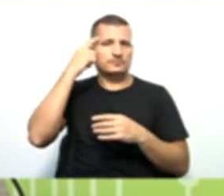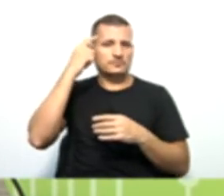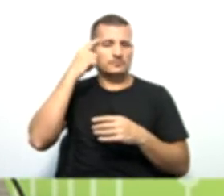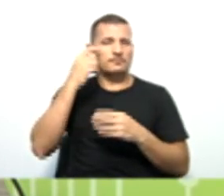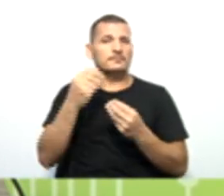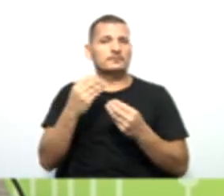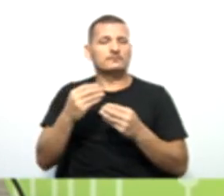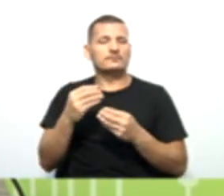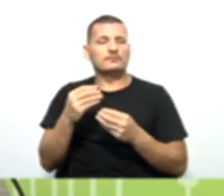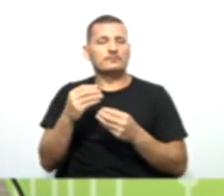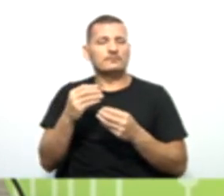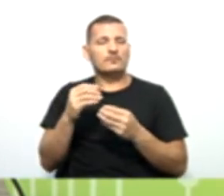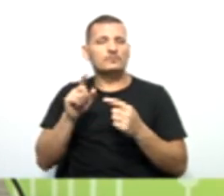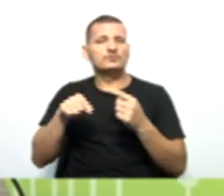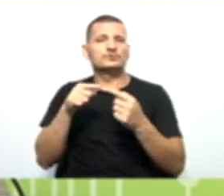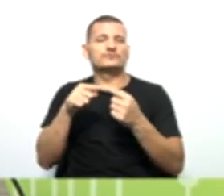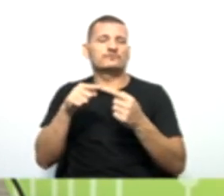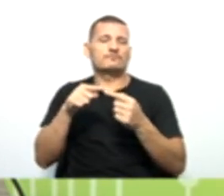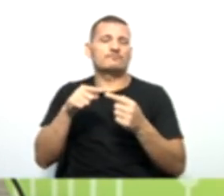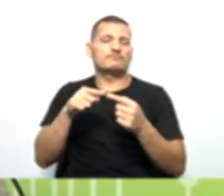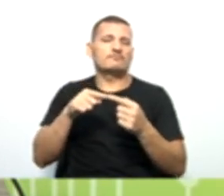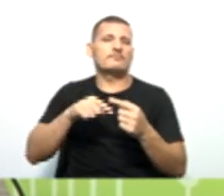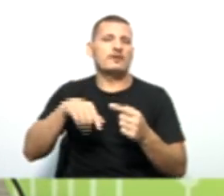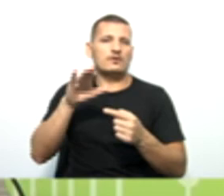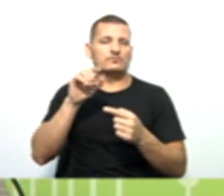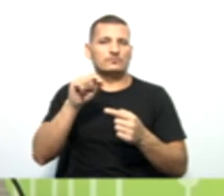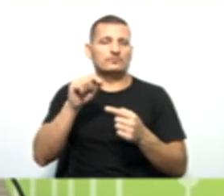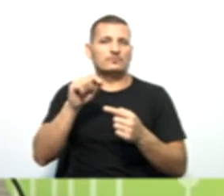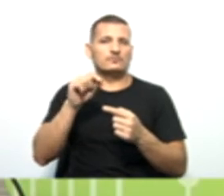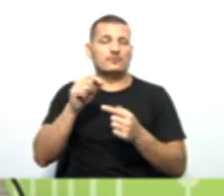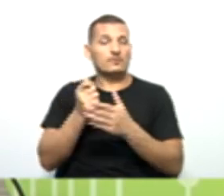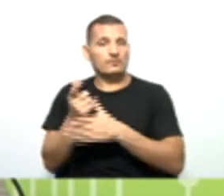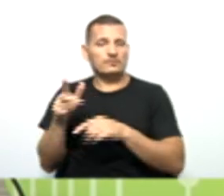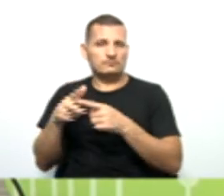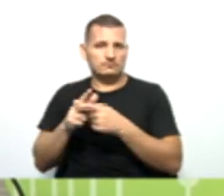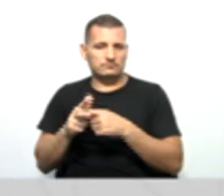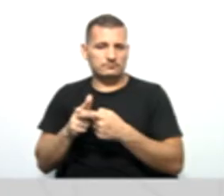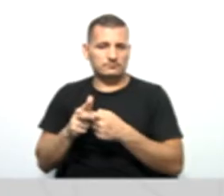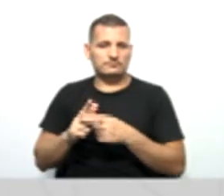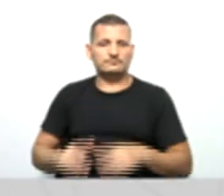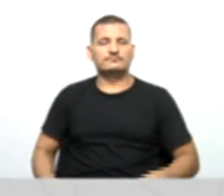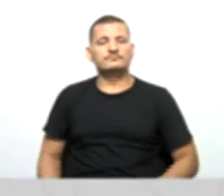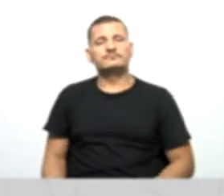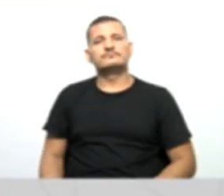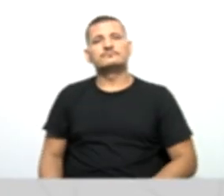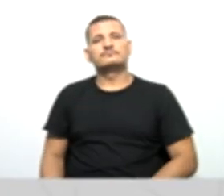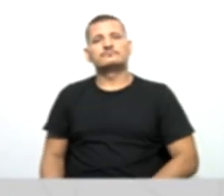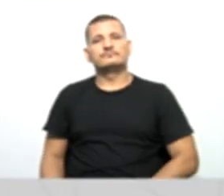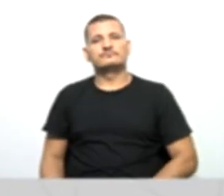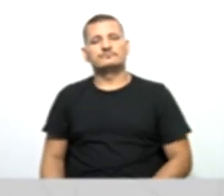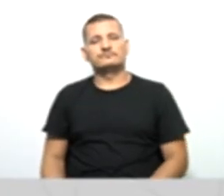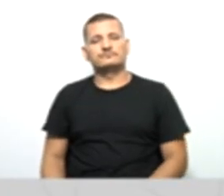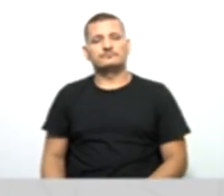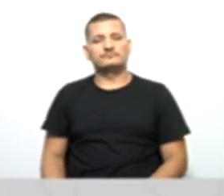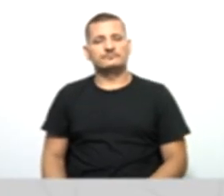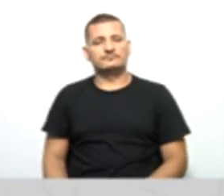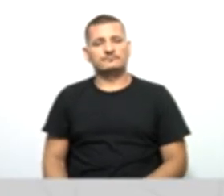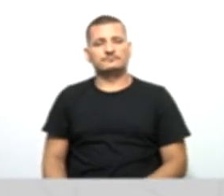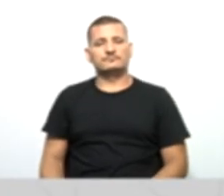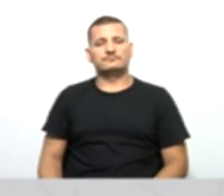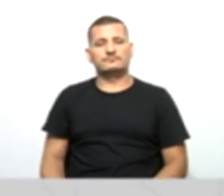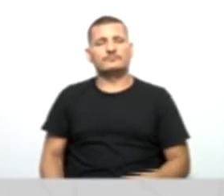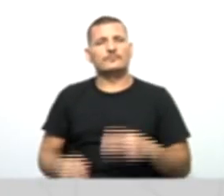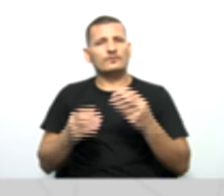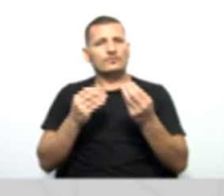atender o objetivo maior, que é o que é a compra da máquina propriamente dita. Ok? Então, voltando, tá, gente? Como a execução